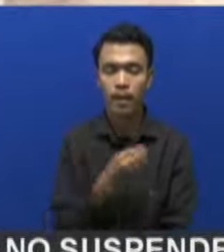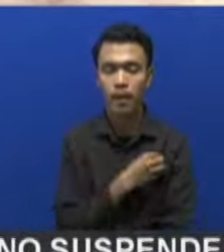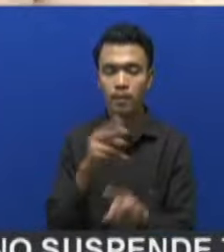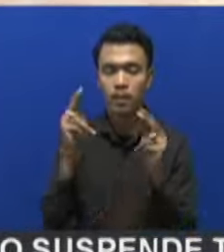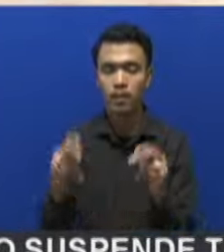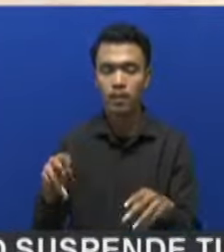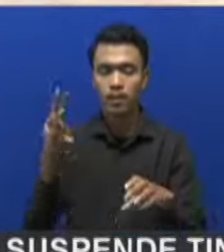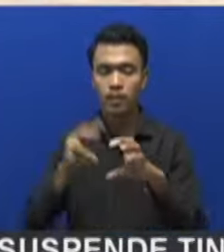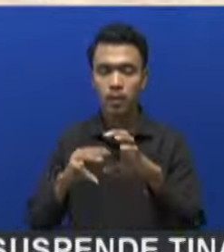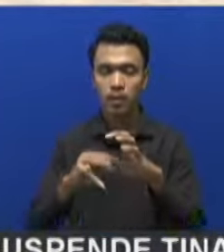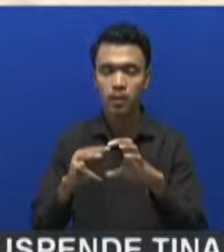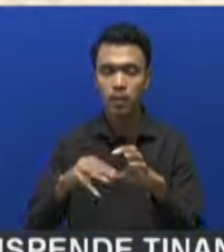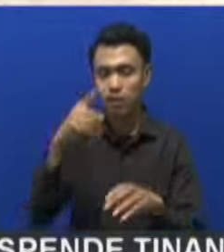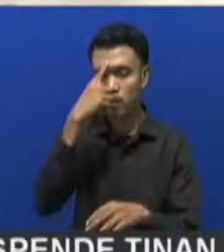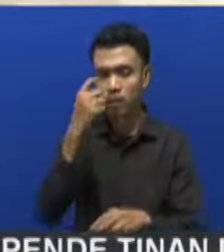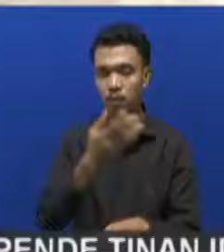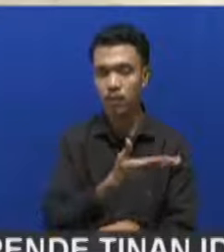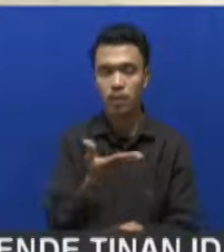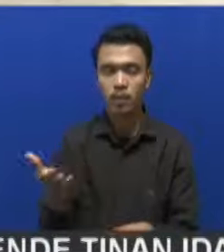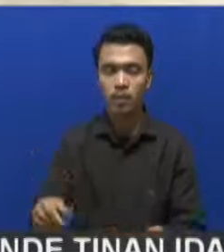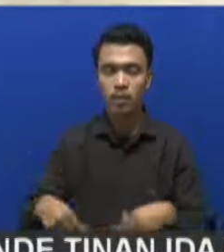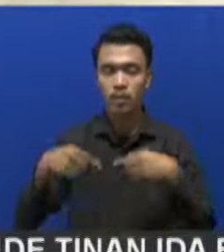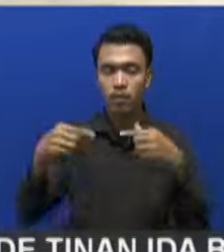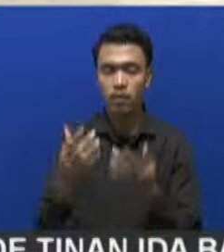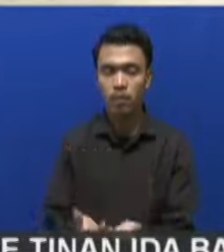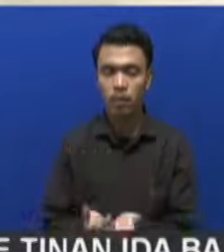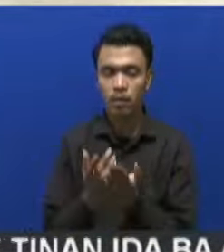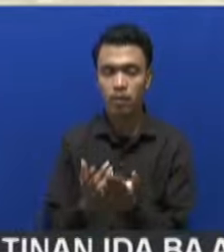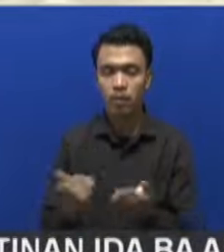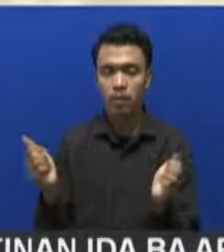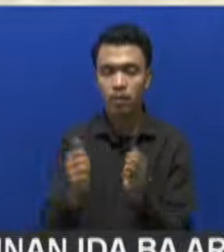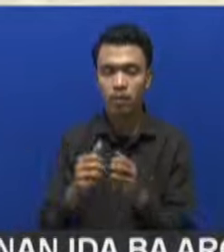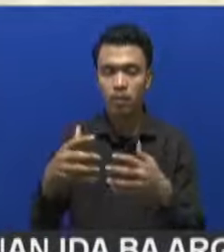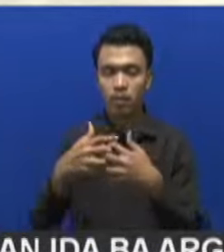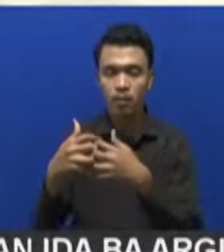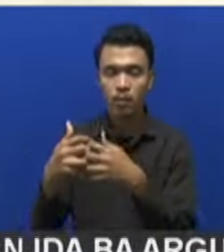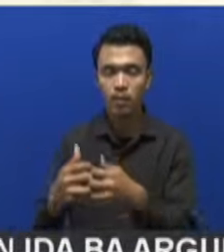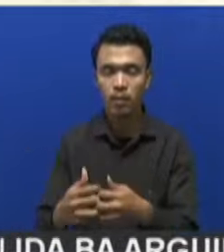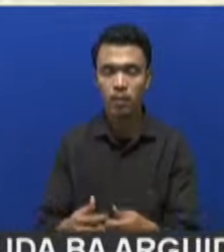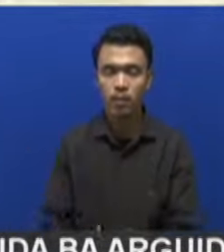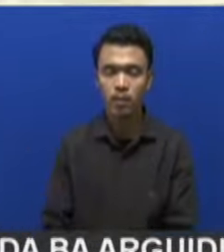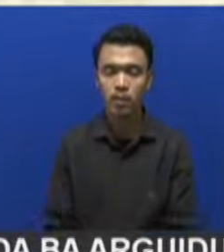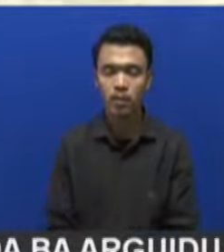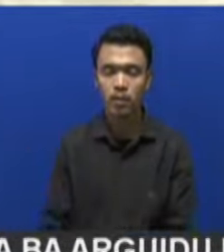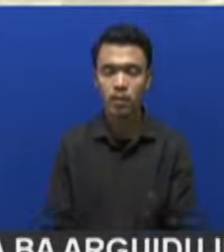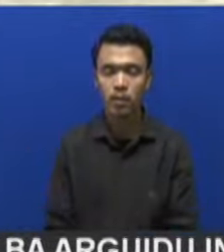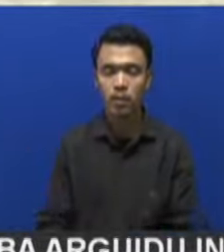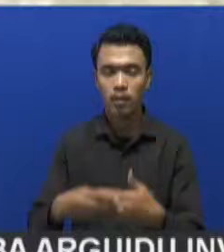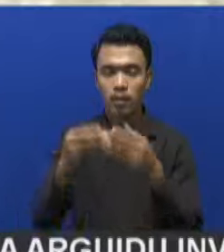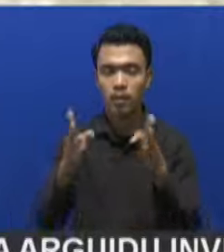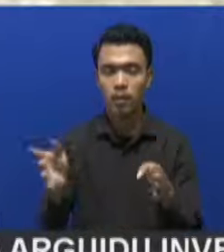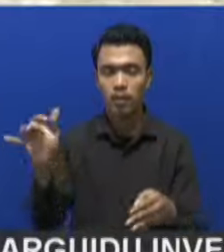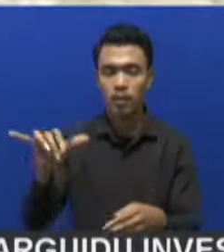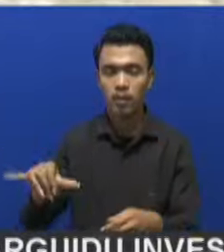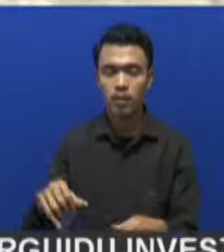berkaduria. Tambah ita bot sira fona ro no máquina. Depois amin kono hakai ligane amin fan ela. Nai ulung sira komesa